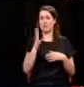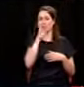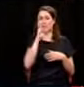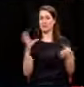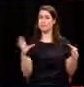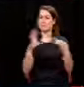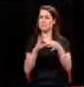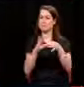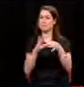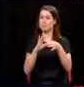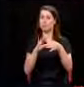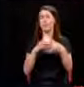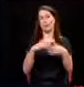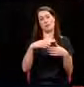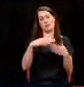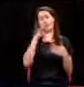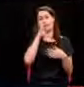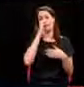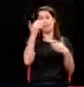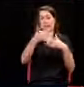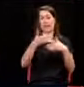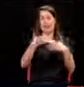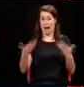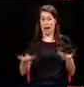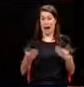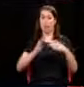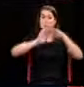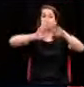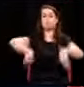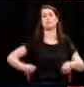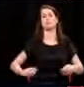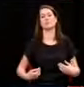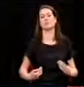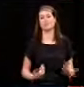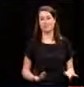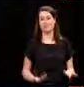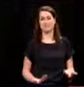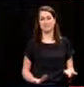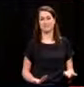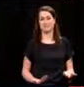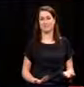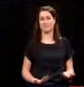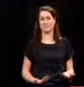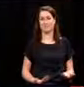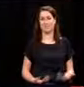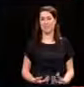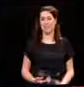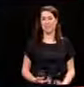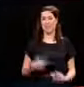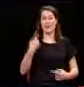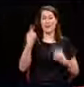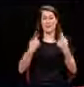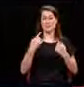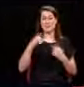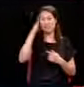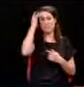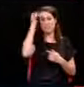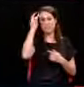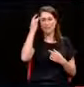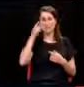exemplo, existem, especialmente agora neste panorama que o país atravessa. Acredito que nem sempre seja fácil investir,